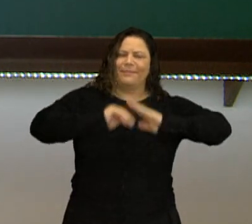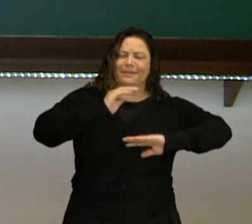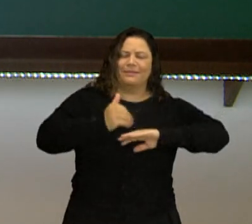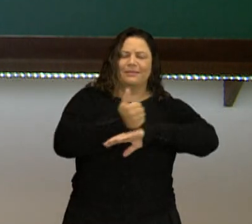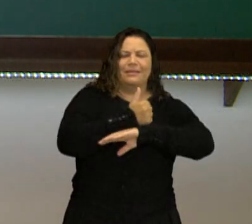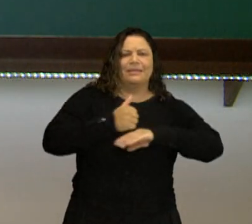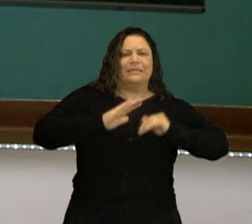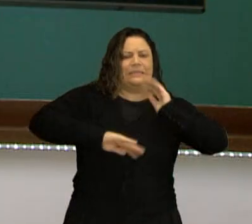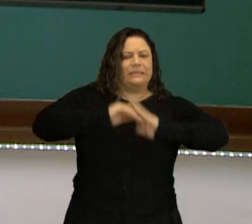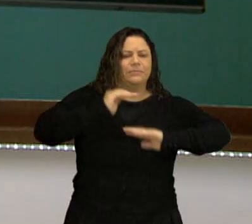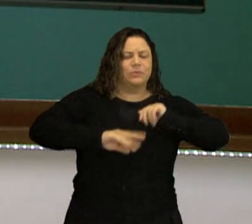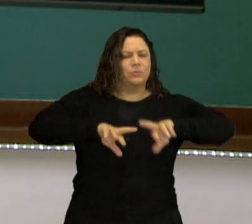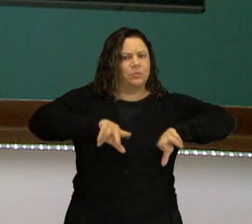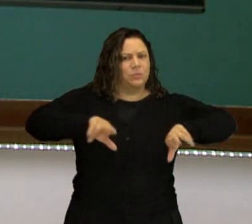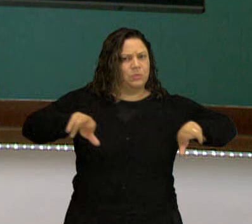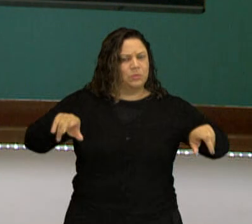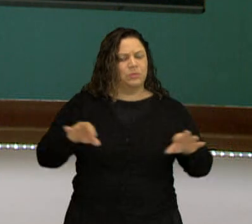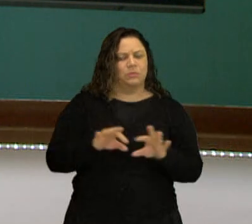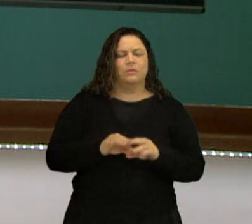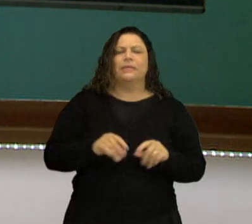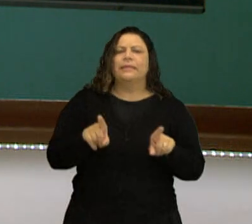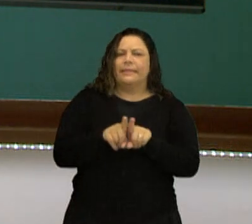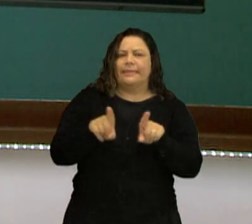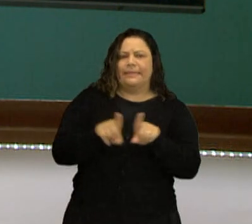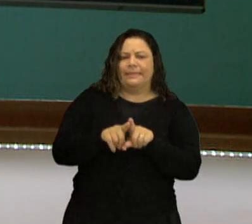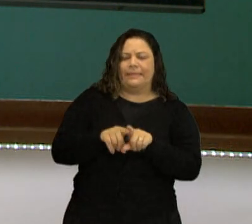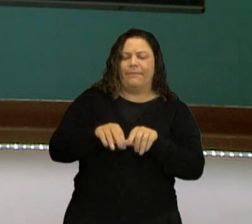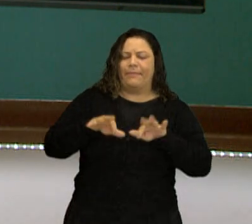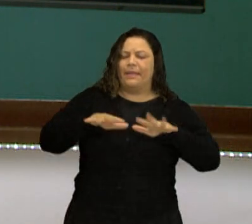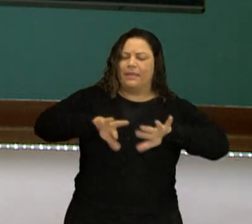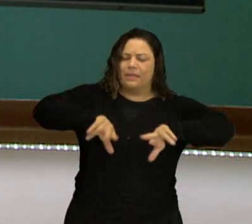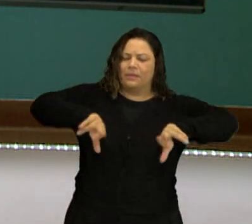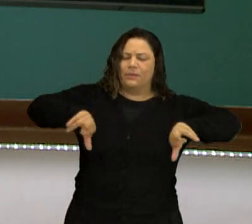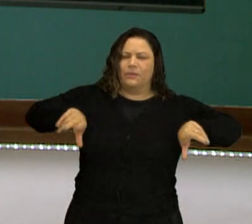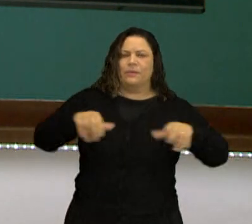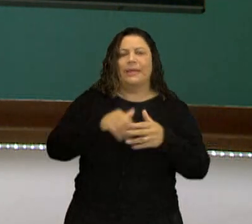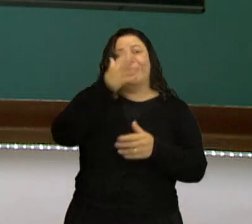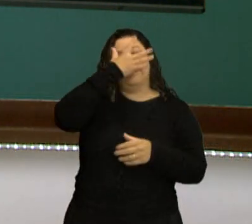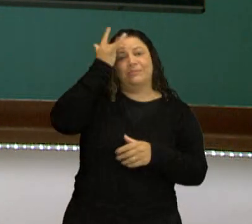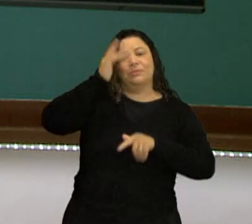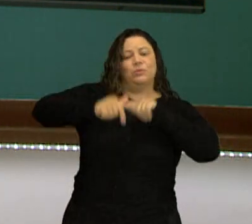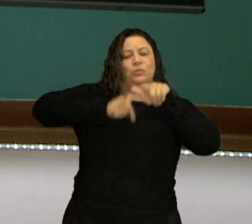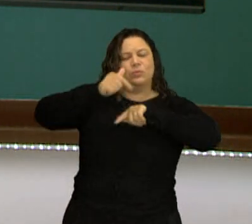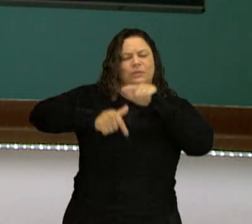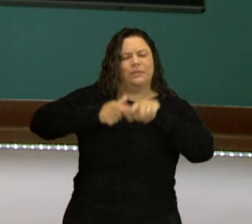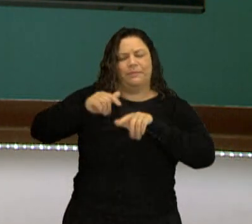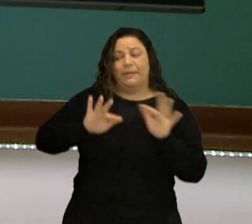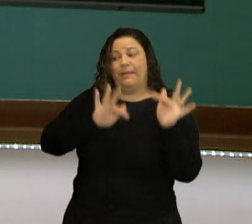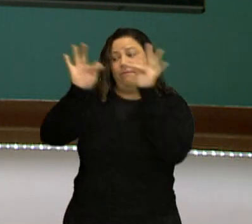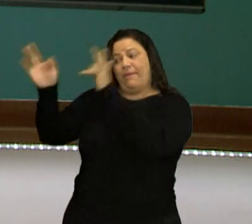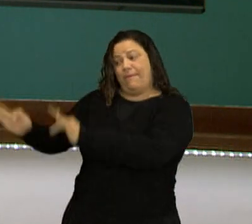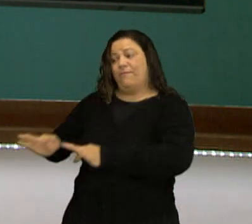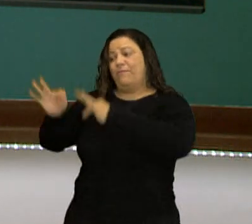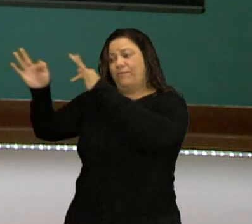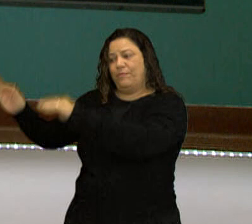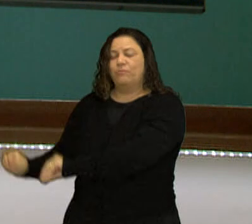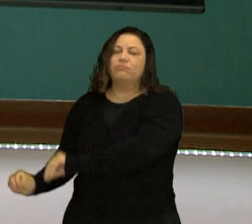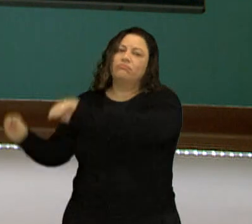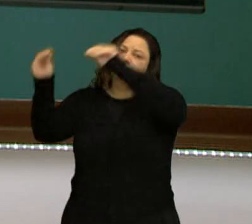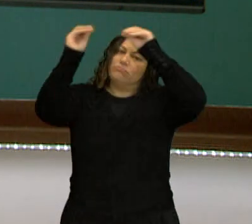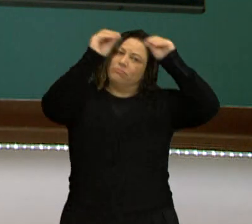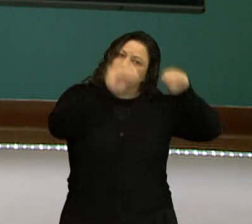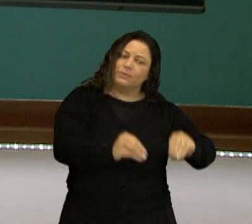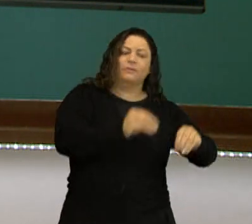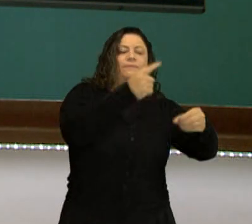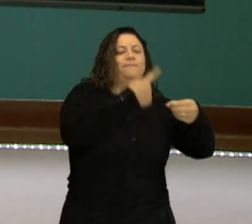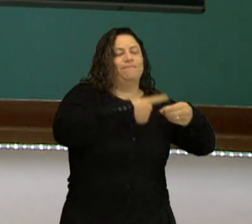o processo produtivo artesanal na cidade. Então esses artesãos que estavam no feudo migraram para os burgos, migraram